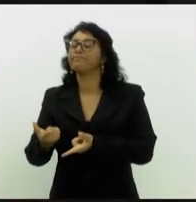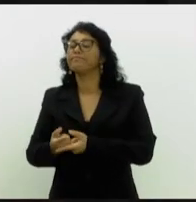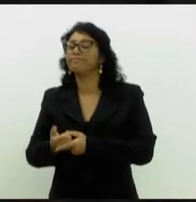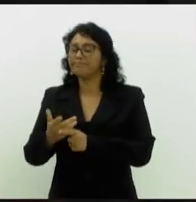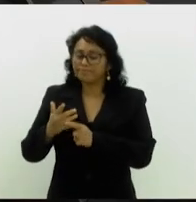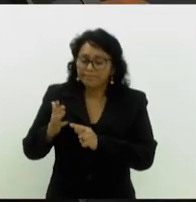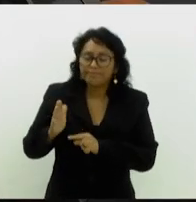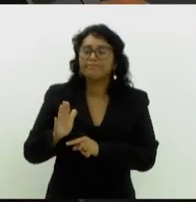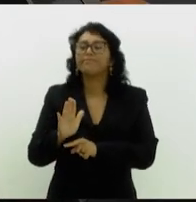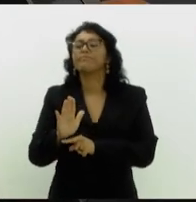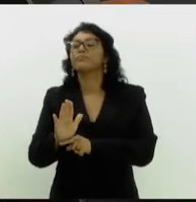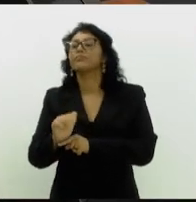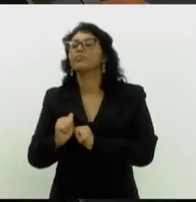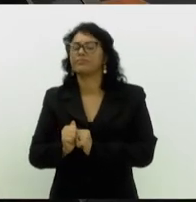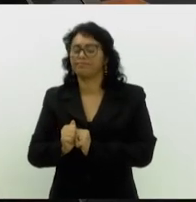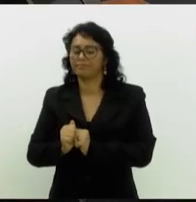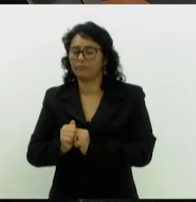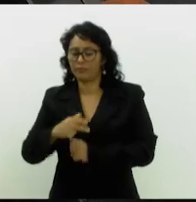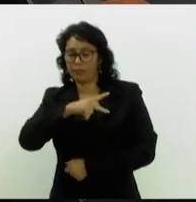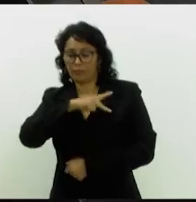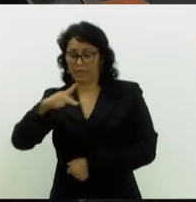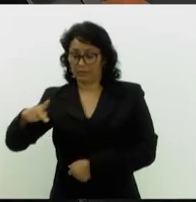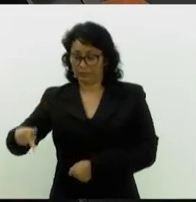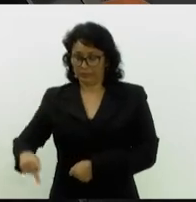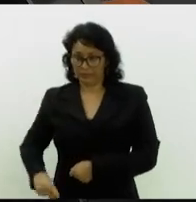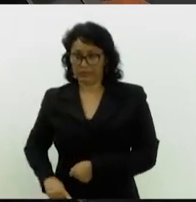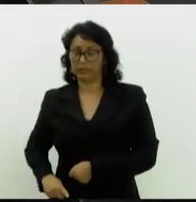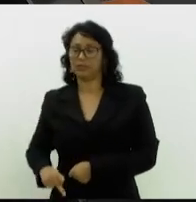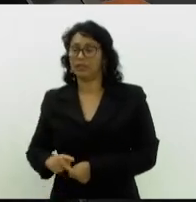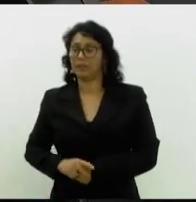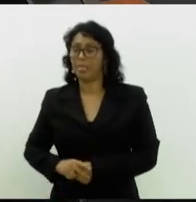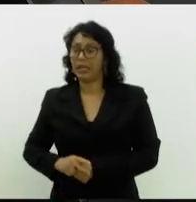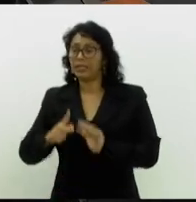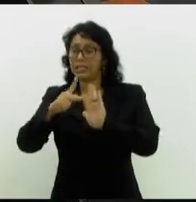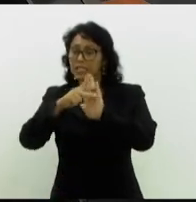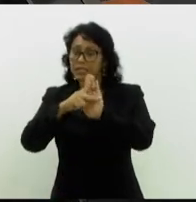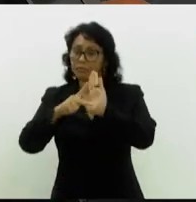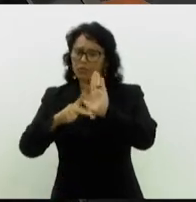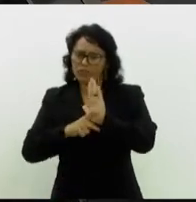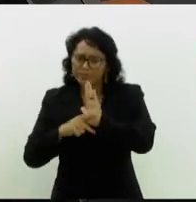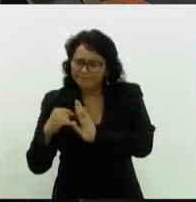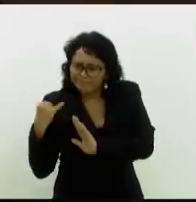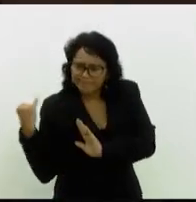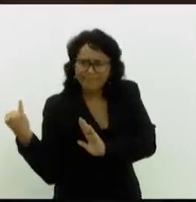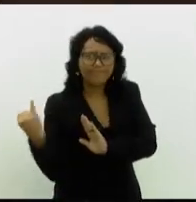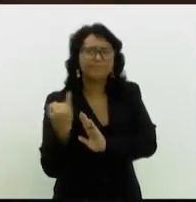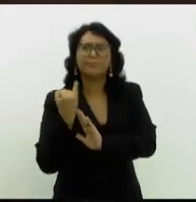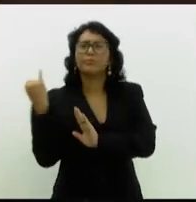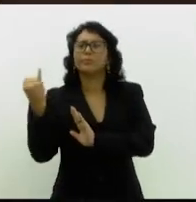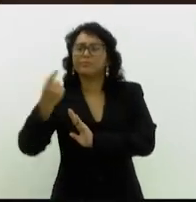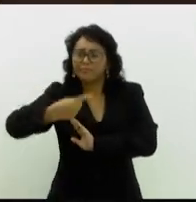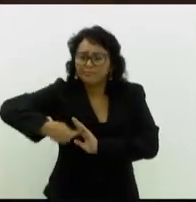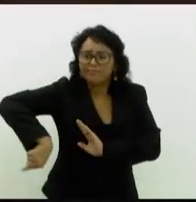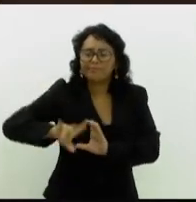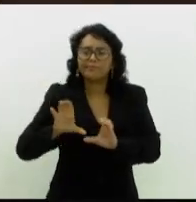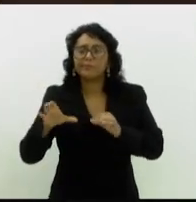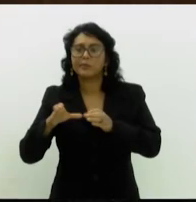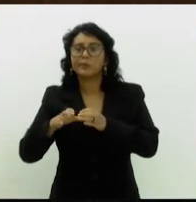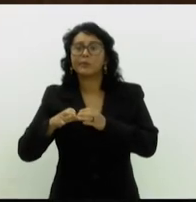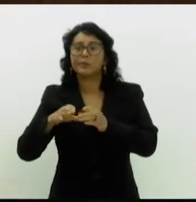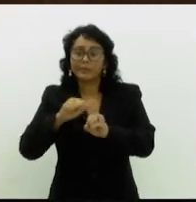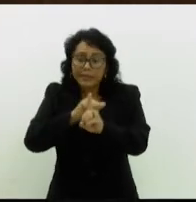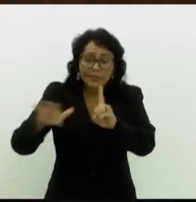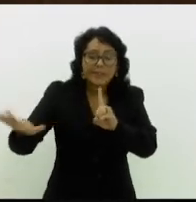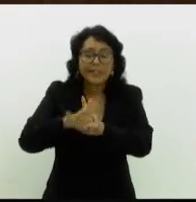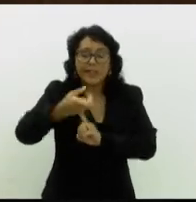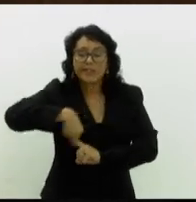Monteiro senhora presidenta acho que esse projeto é importantíssimo pra conjuntura que a gente vive não só